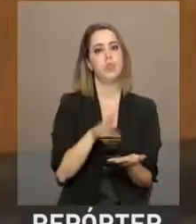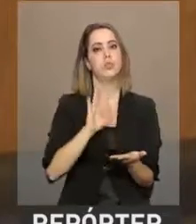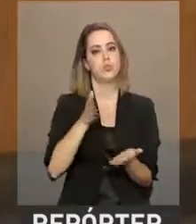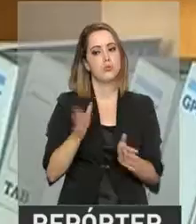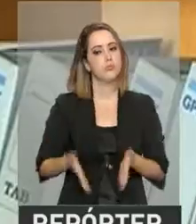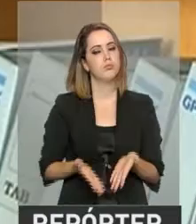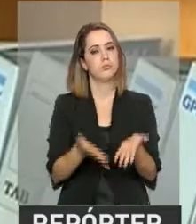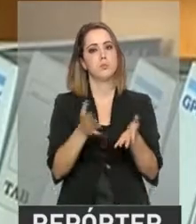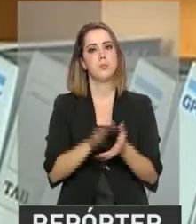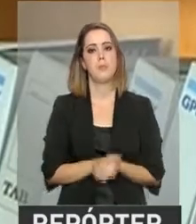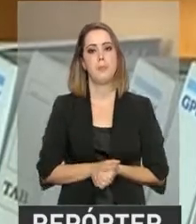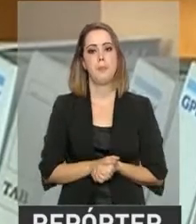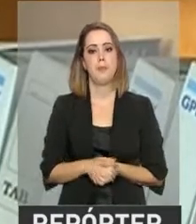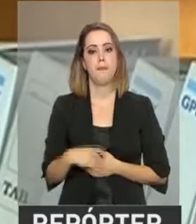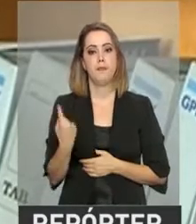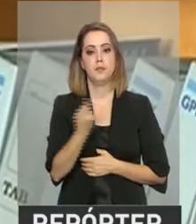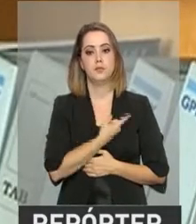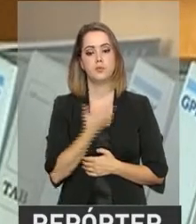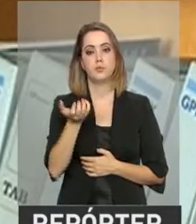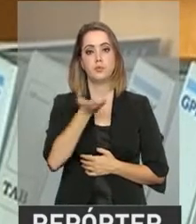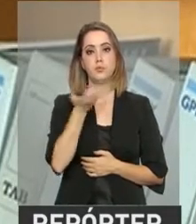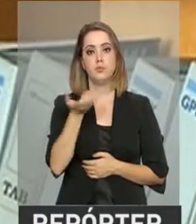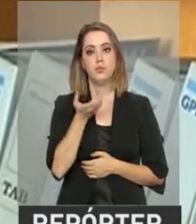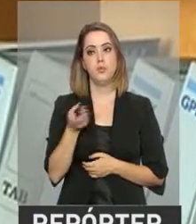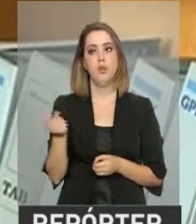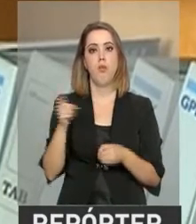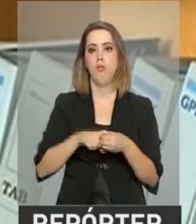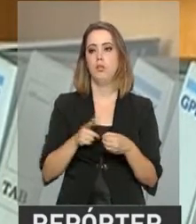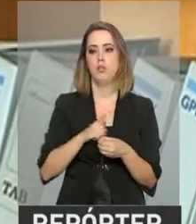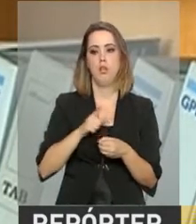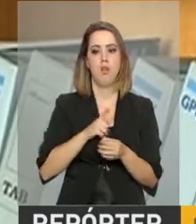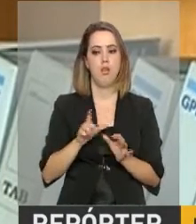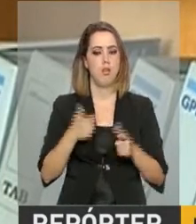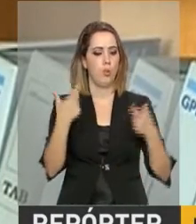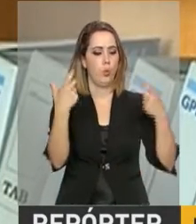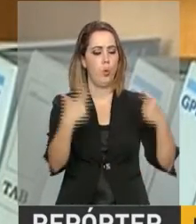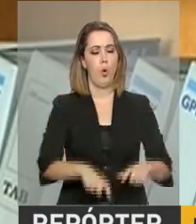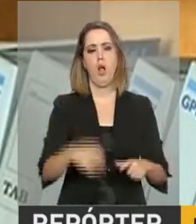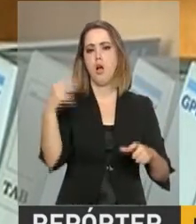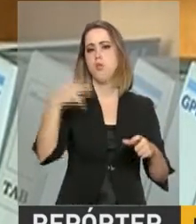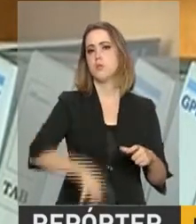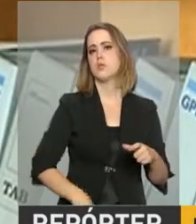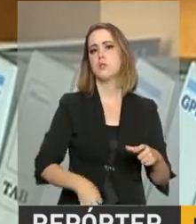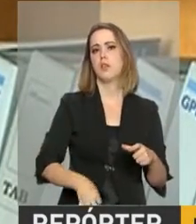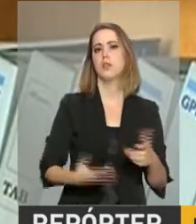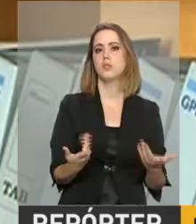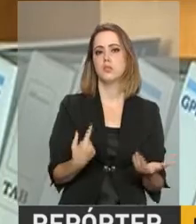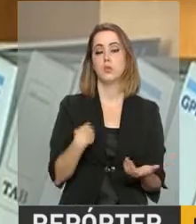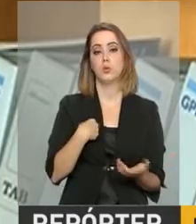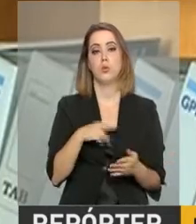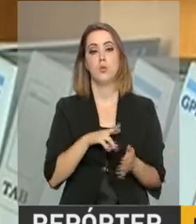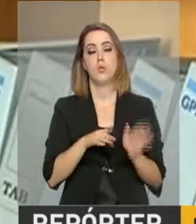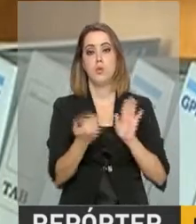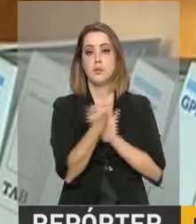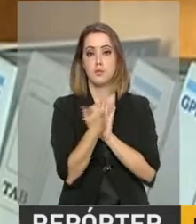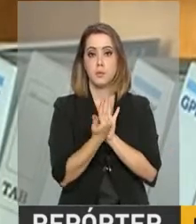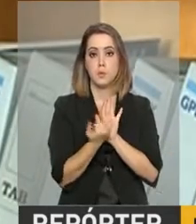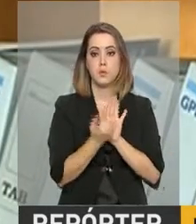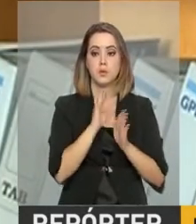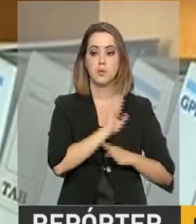incentivo ajude a recuperar o nosso espaço perdido no passado e hoje a entrega vai ajudar porque ele vai retirar